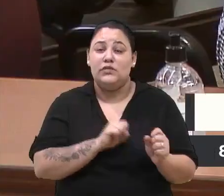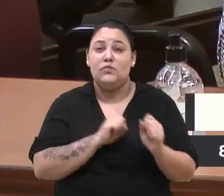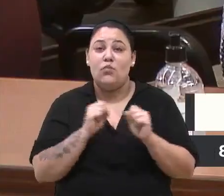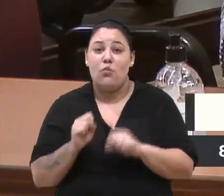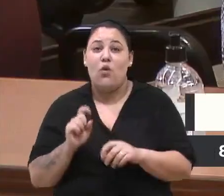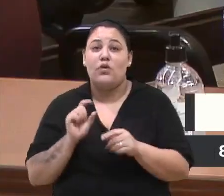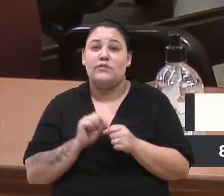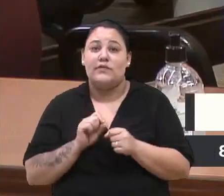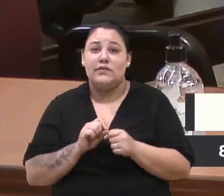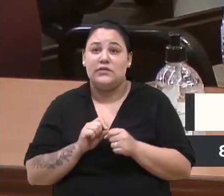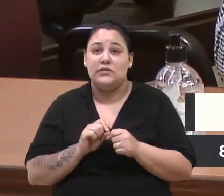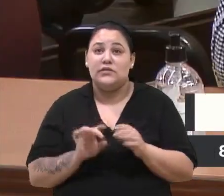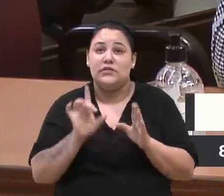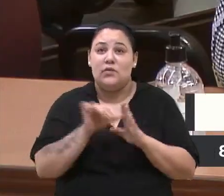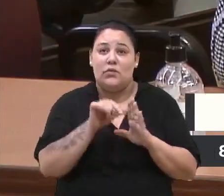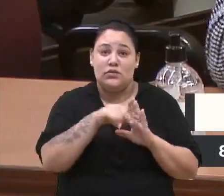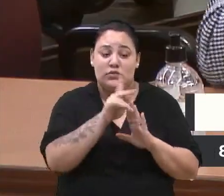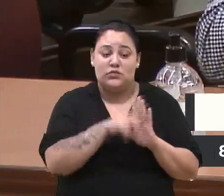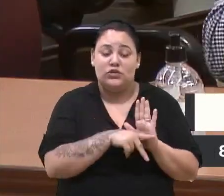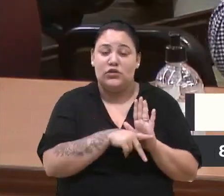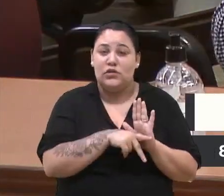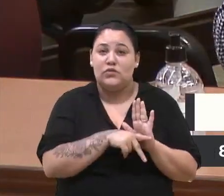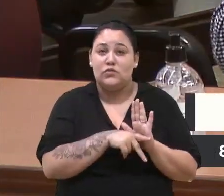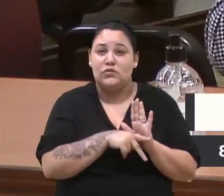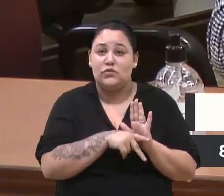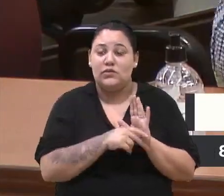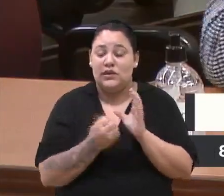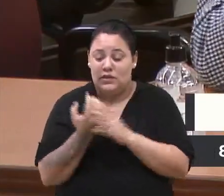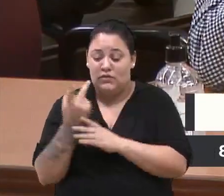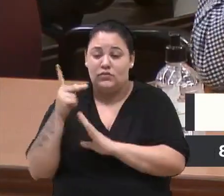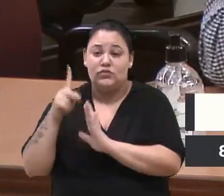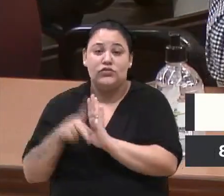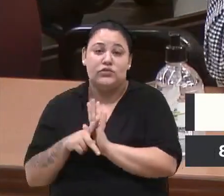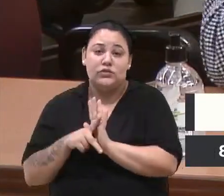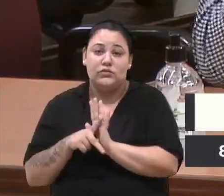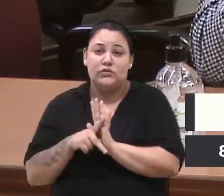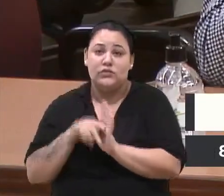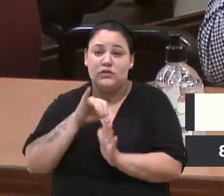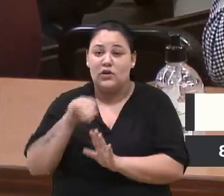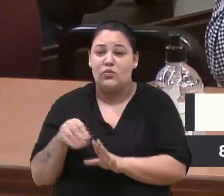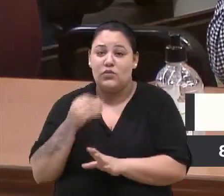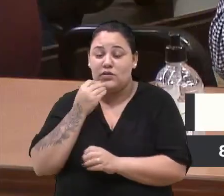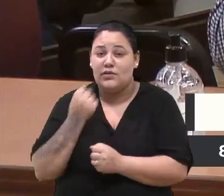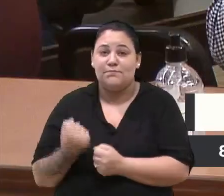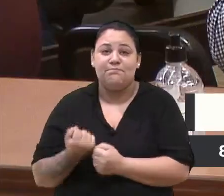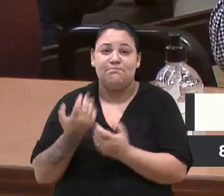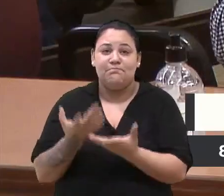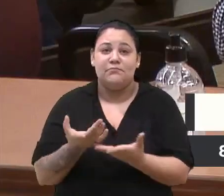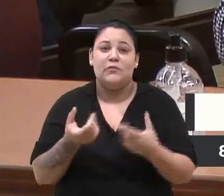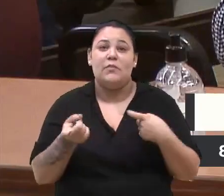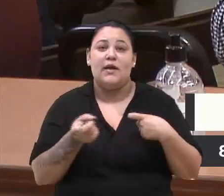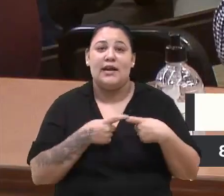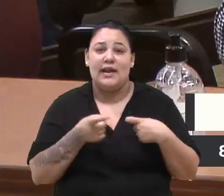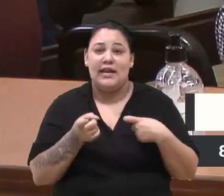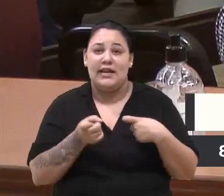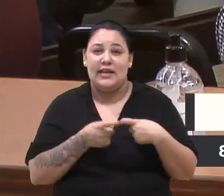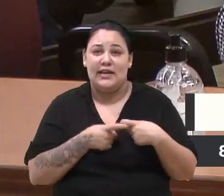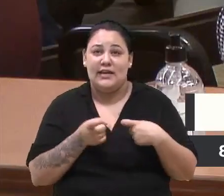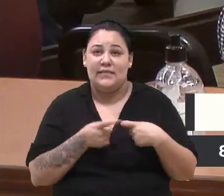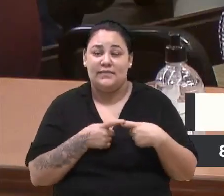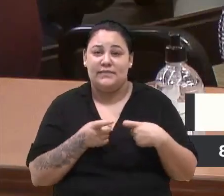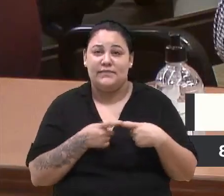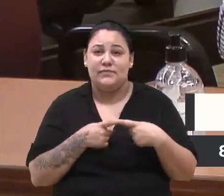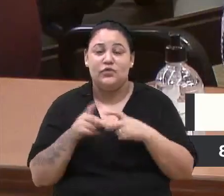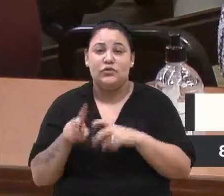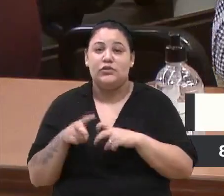daquele projeto, um projeto da possibilidade de uma clínica com cenário de interior. Boa parte, vereador.